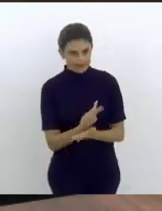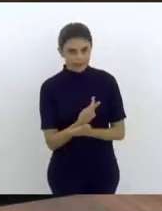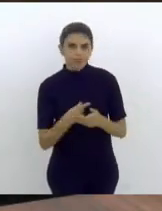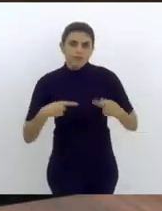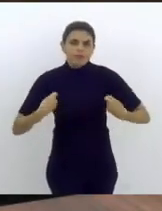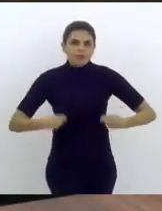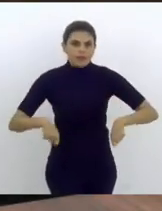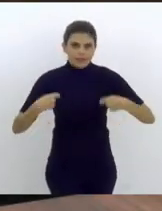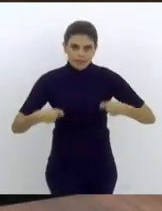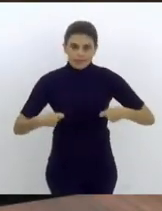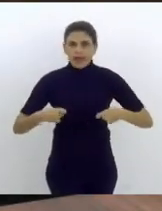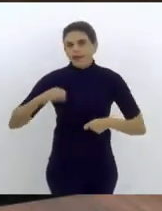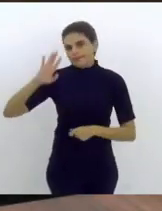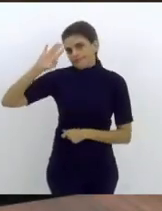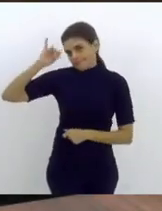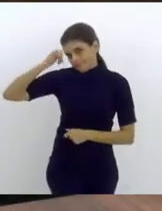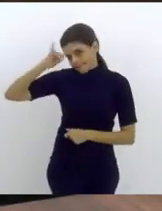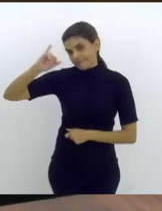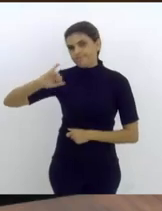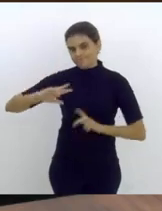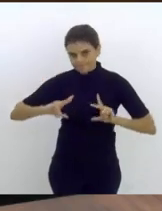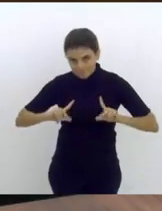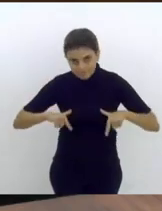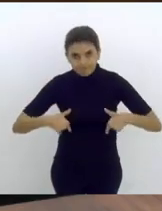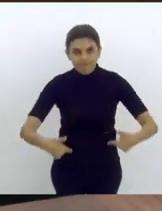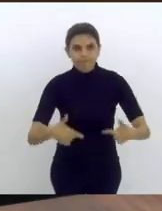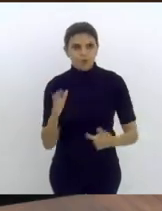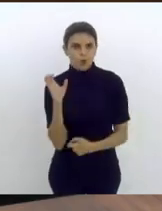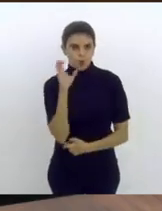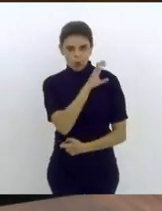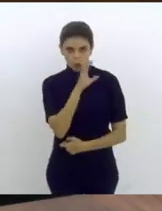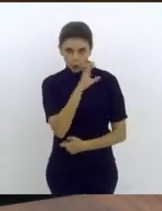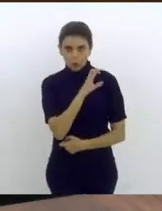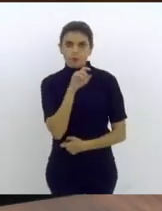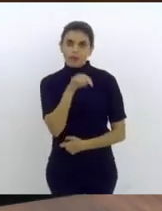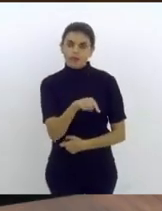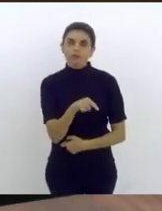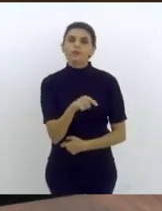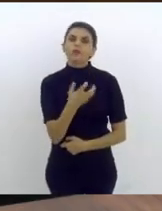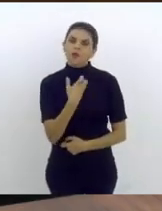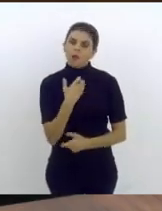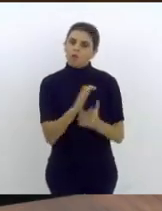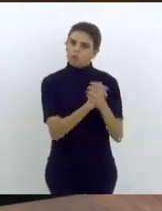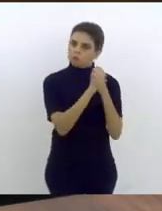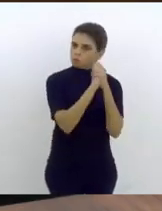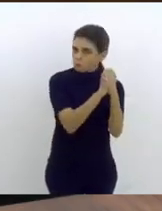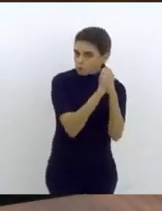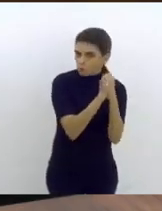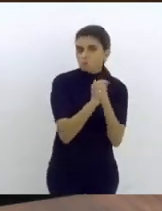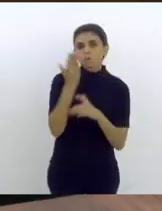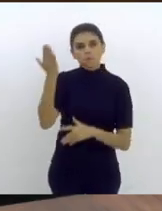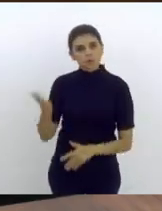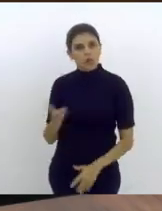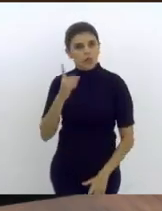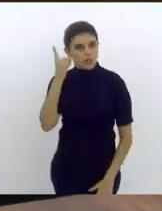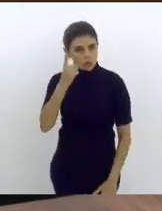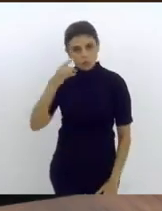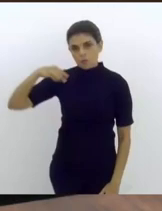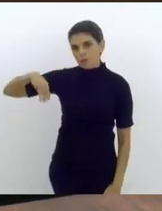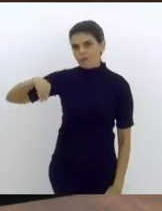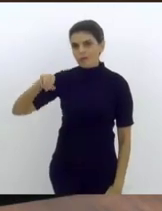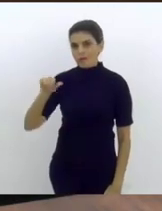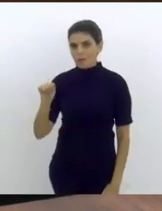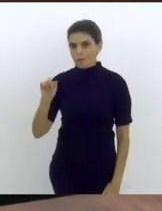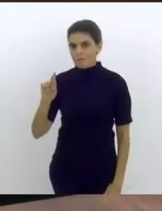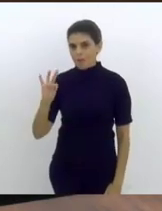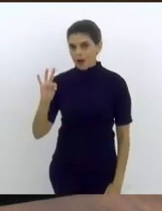necessário medidas para coibí-los Então nesse sentido quero parabenizar a deputada Marta Rocha